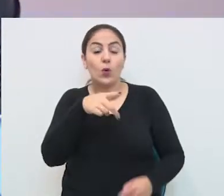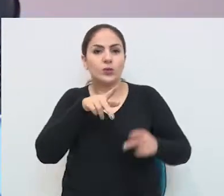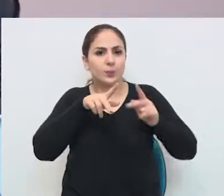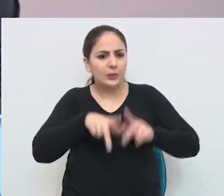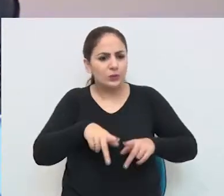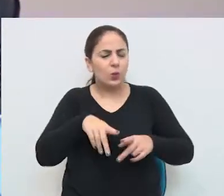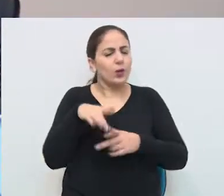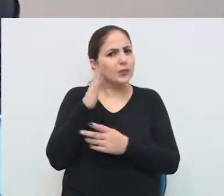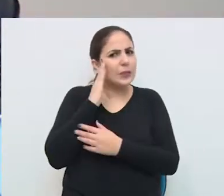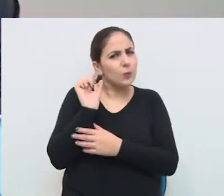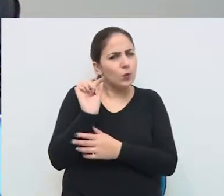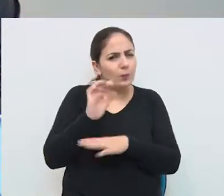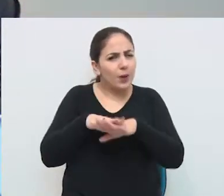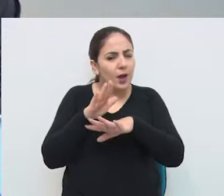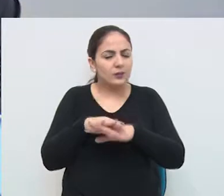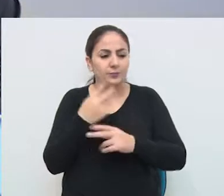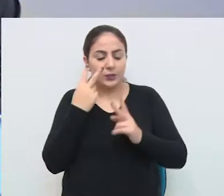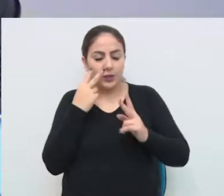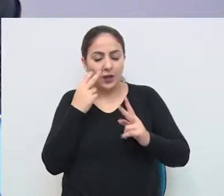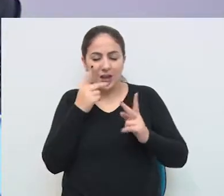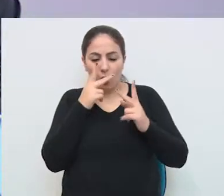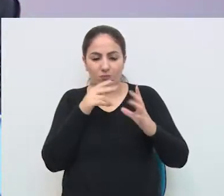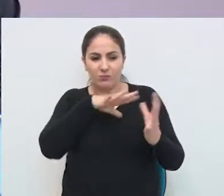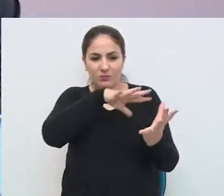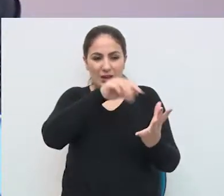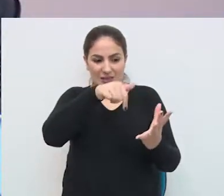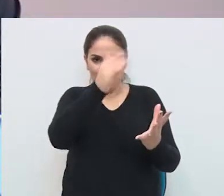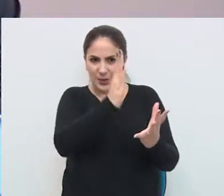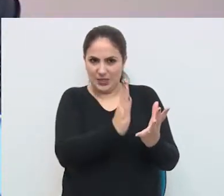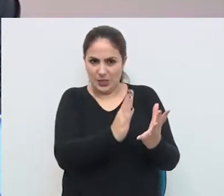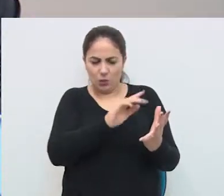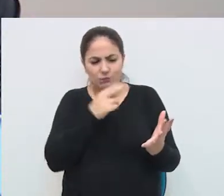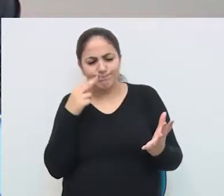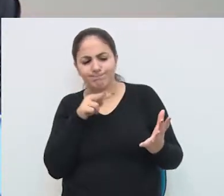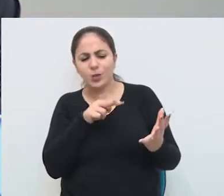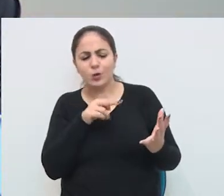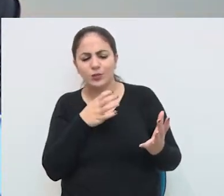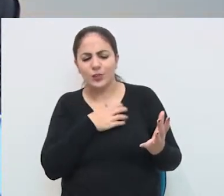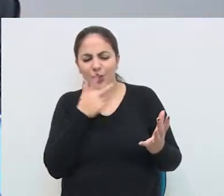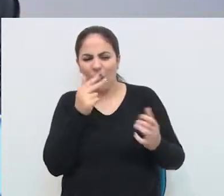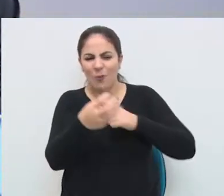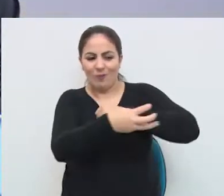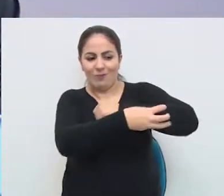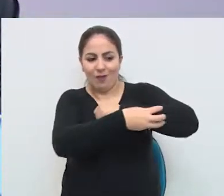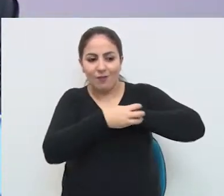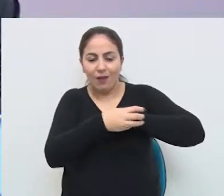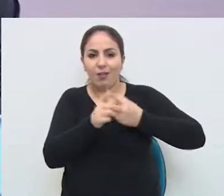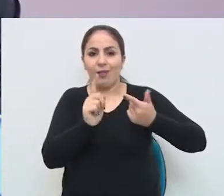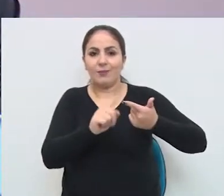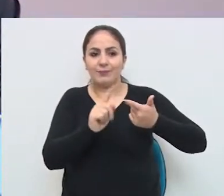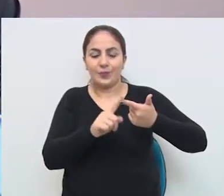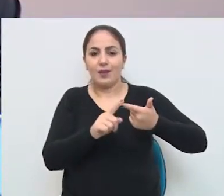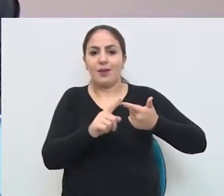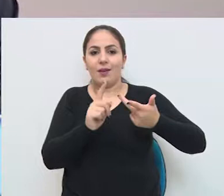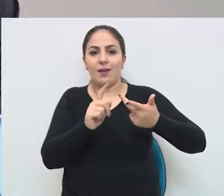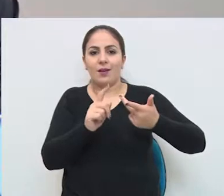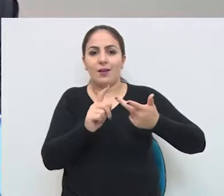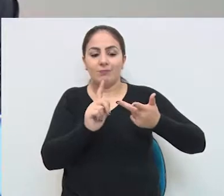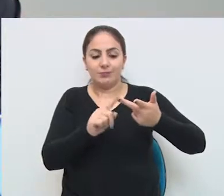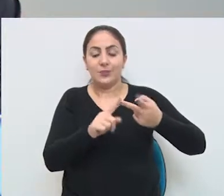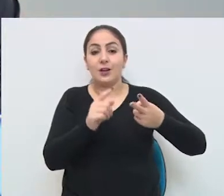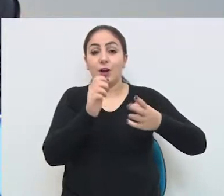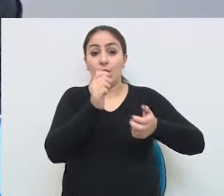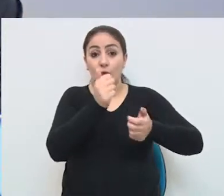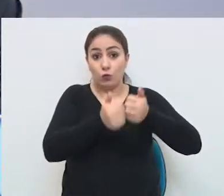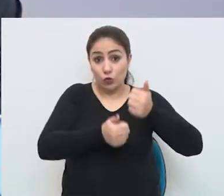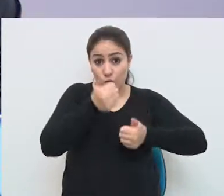que sabem um pouquinho mais, eles têm uma visão distorcida, né? Eles veem só favela, né? Futebol,